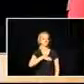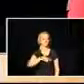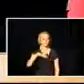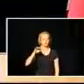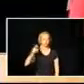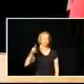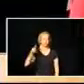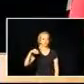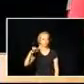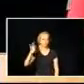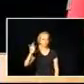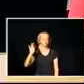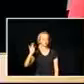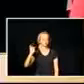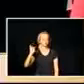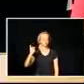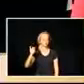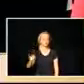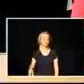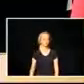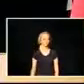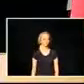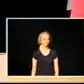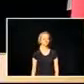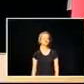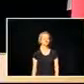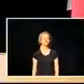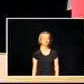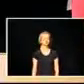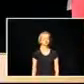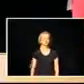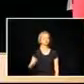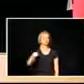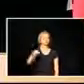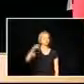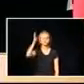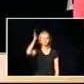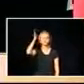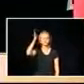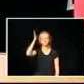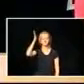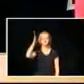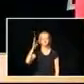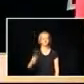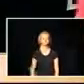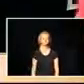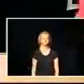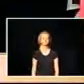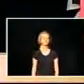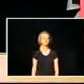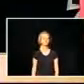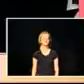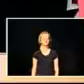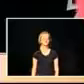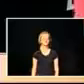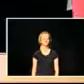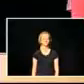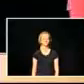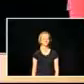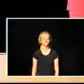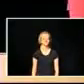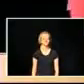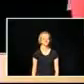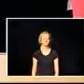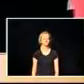IPMT, Instituto de Previdência do nosso município. E também pela FUNCABS, Fundação Caixa Beneficente dos Servidores